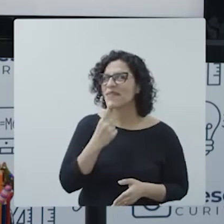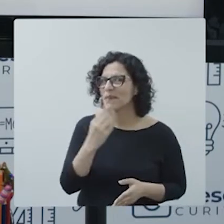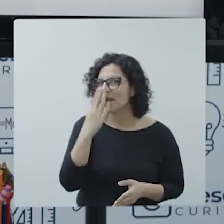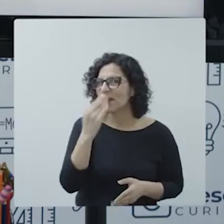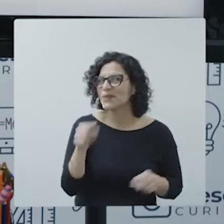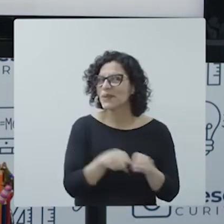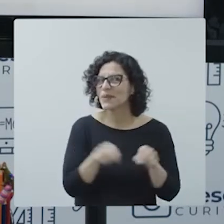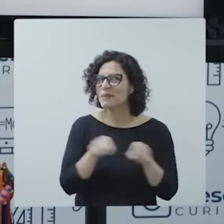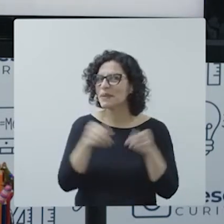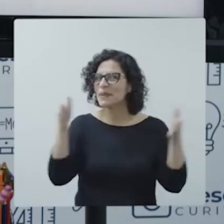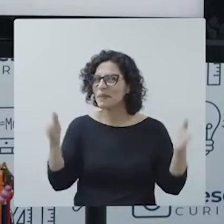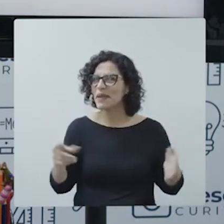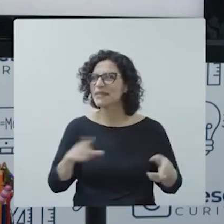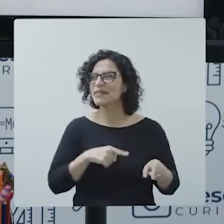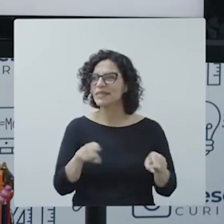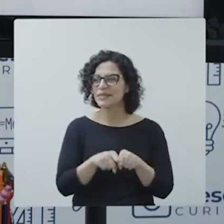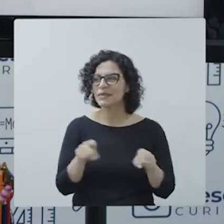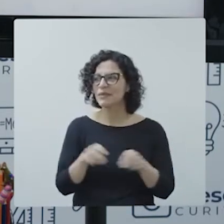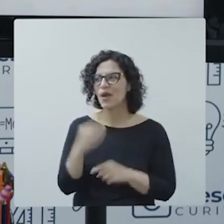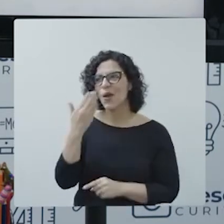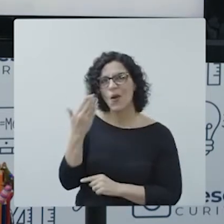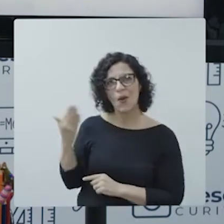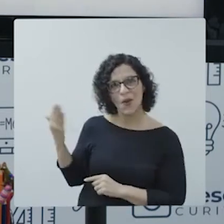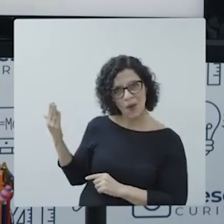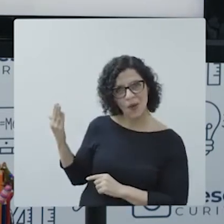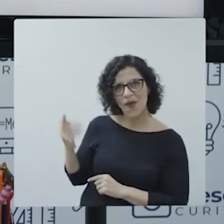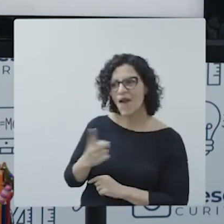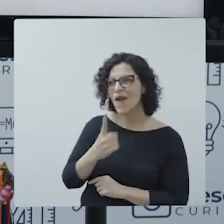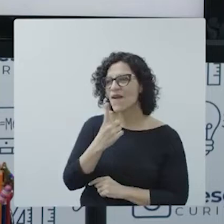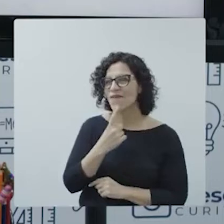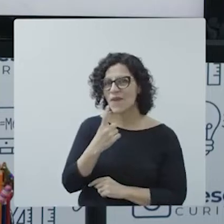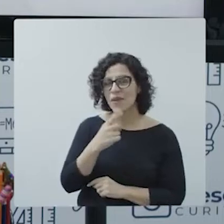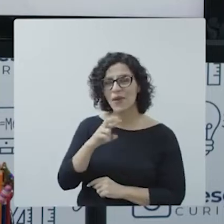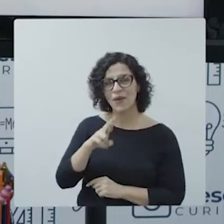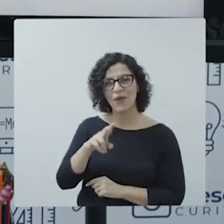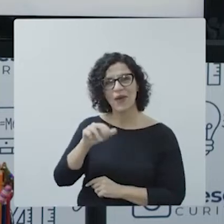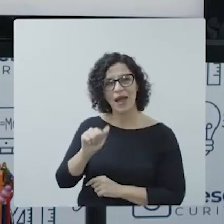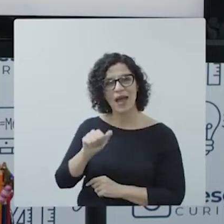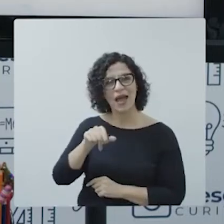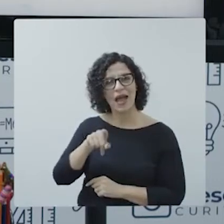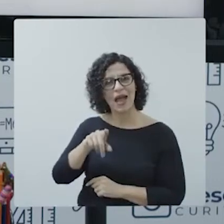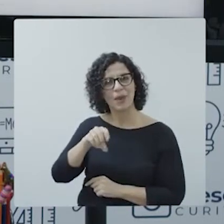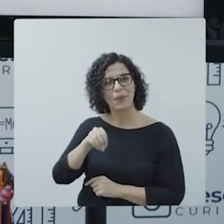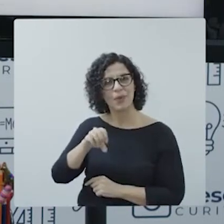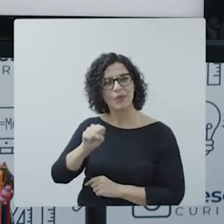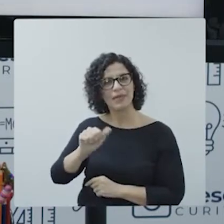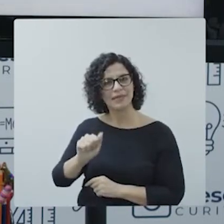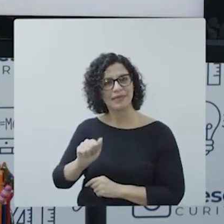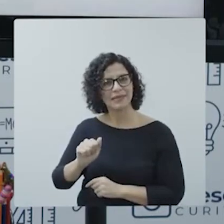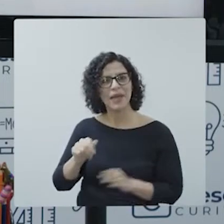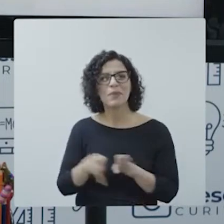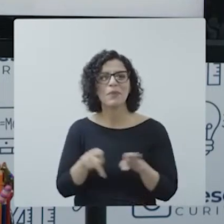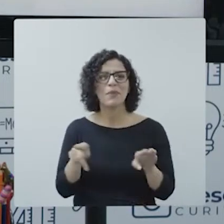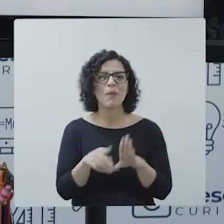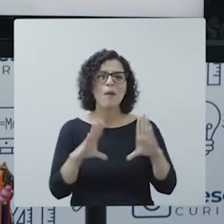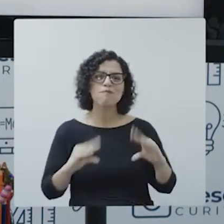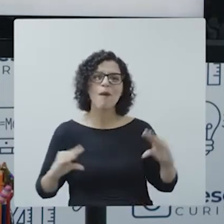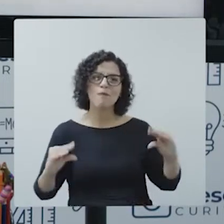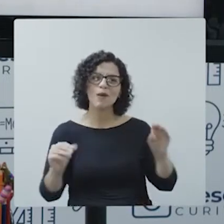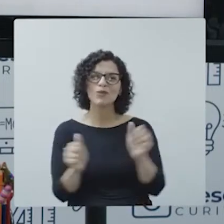viu aqui na nossa mesa? Nós temos aqui uma raposa. Né? Uma